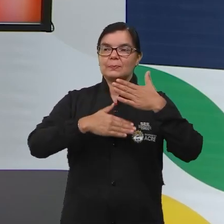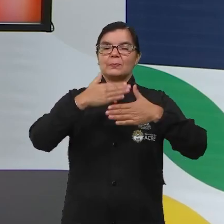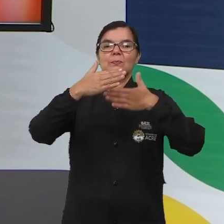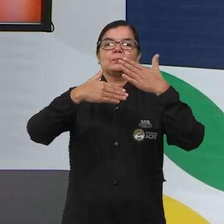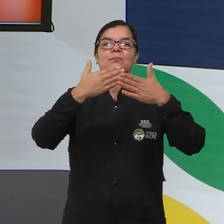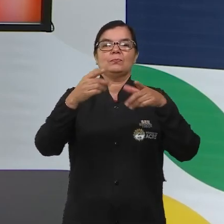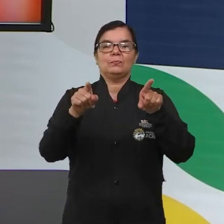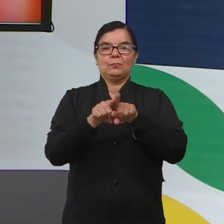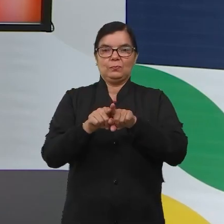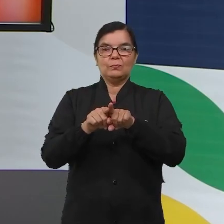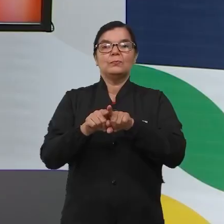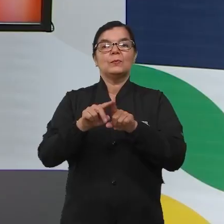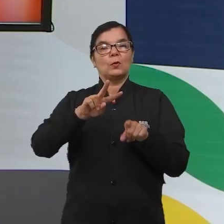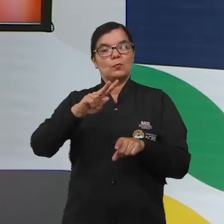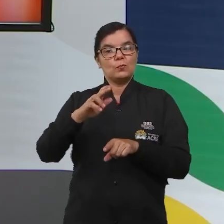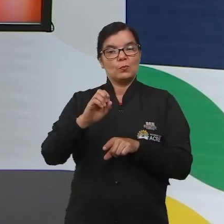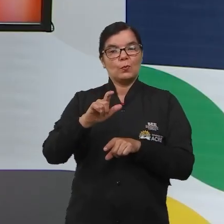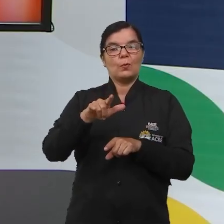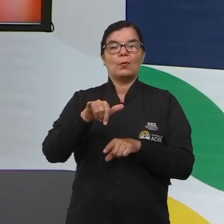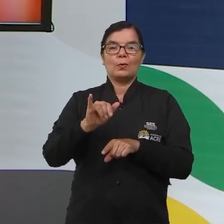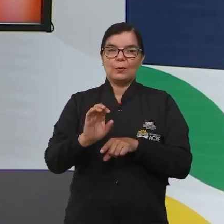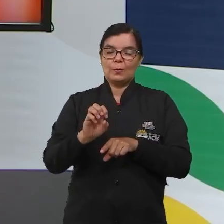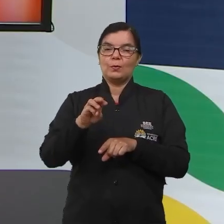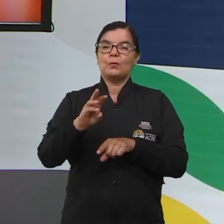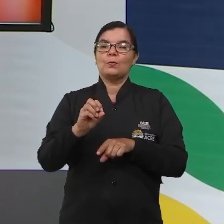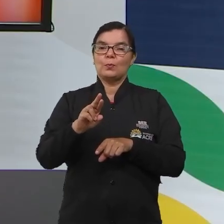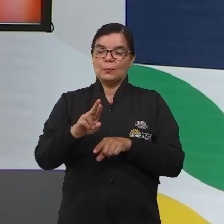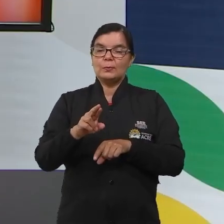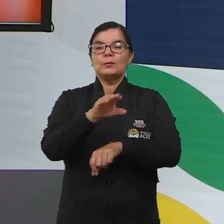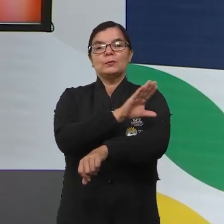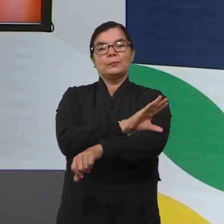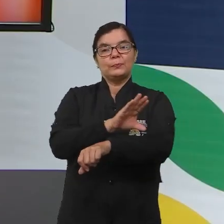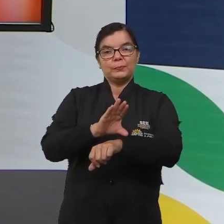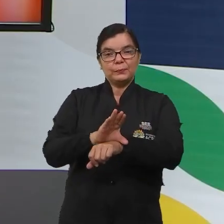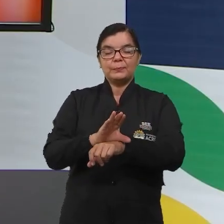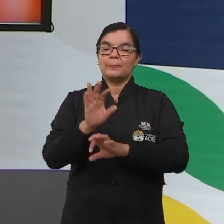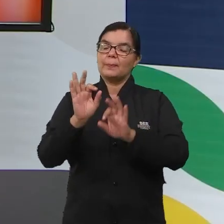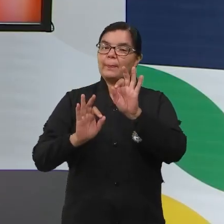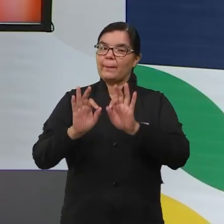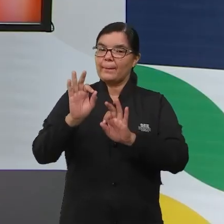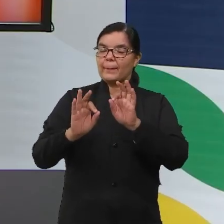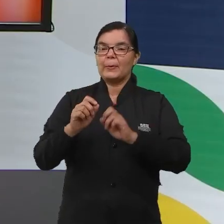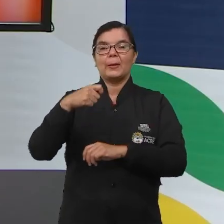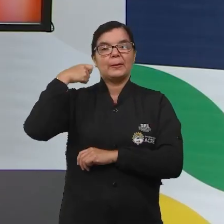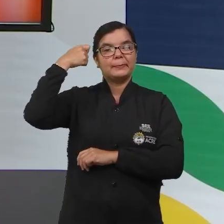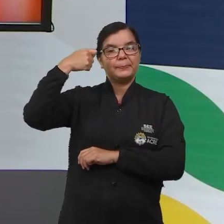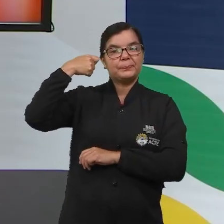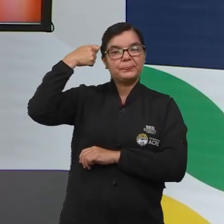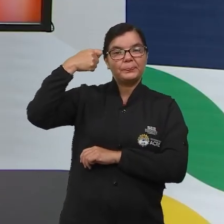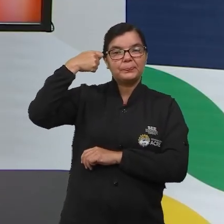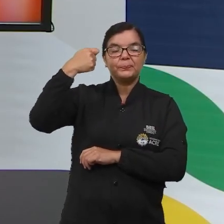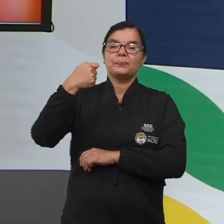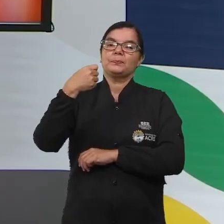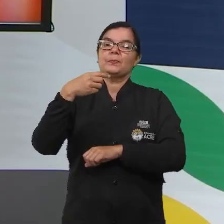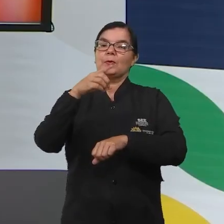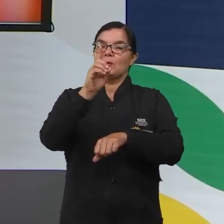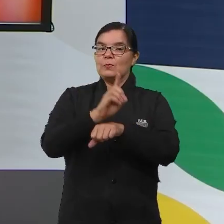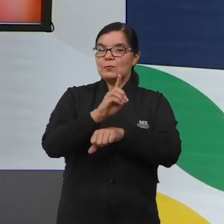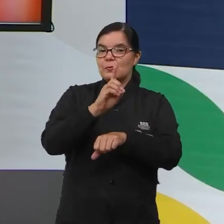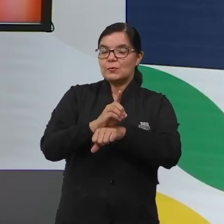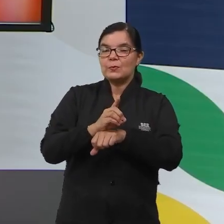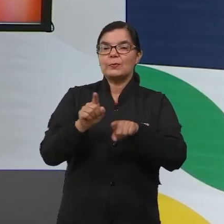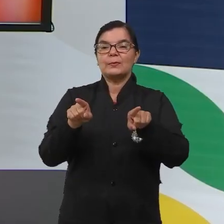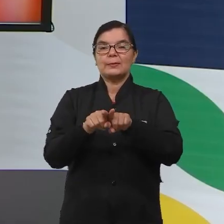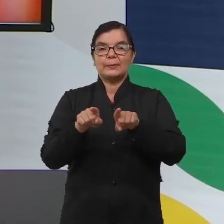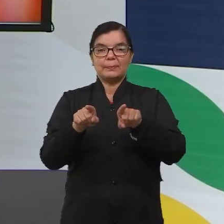crescimento de Hollywood, dessa grande indústria cultural, indústria de produção de atores, de diretores, né, de